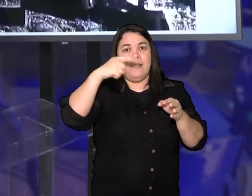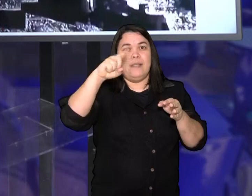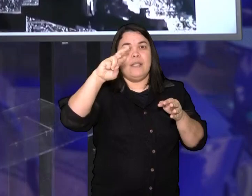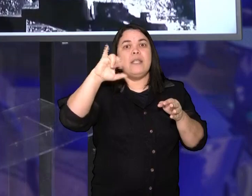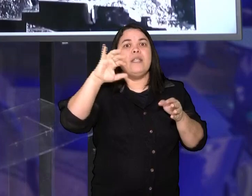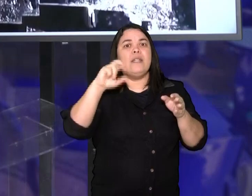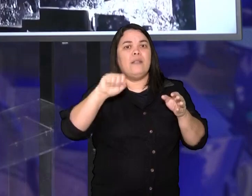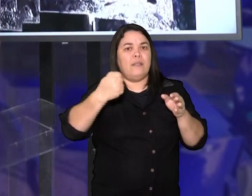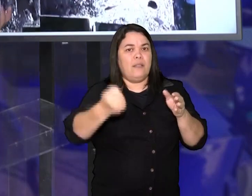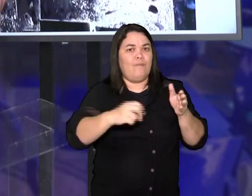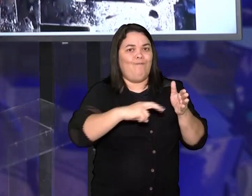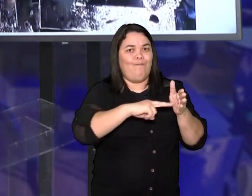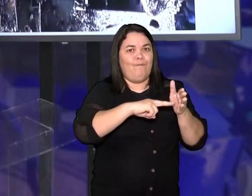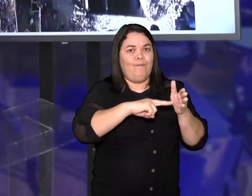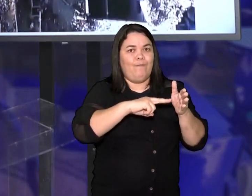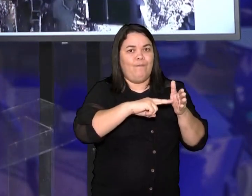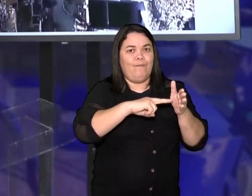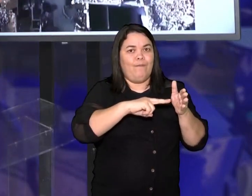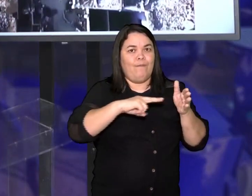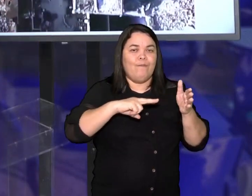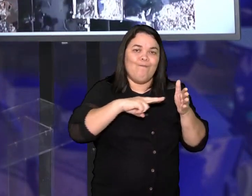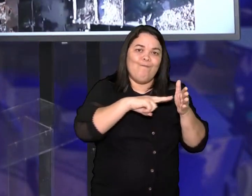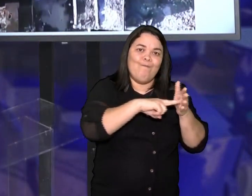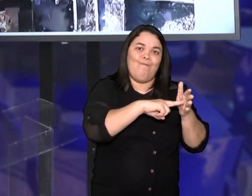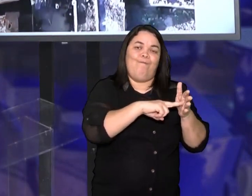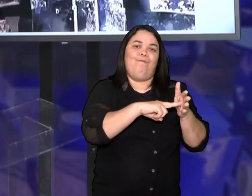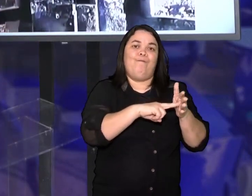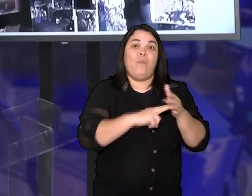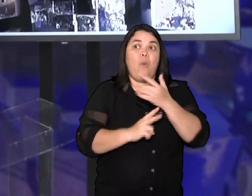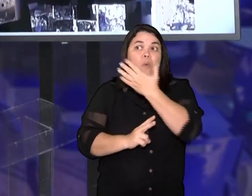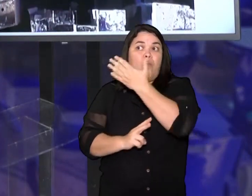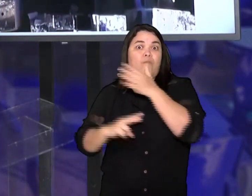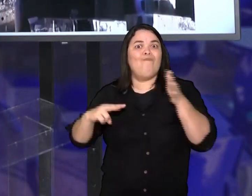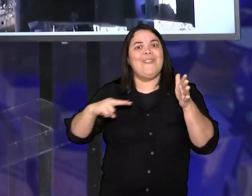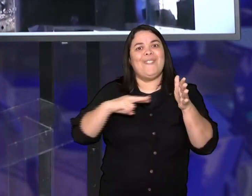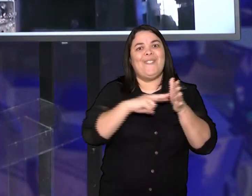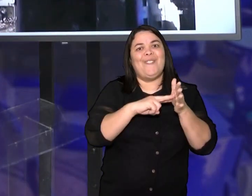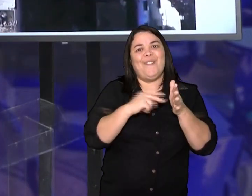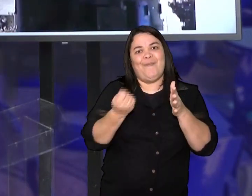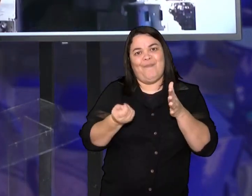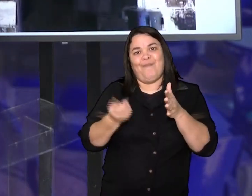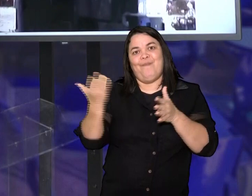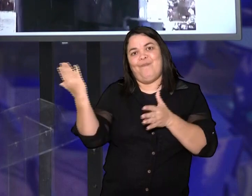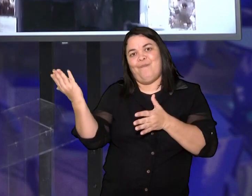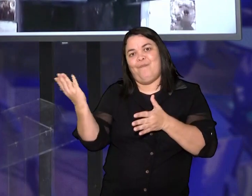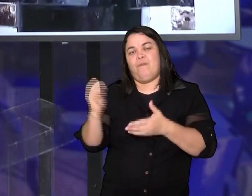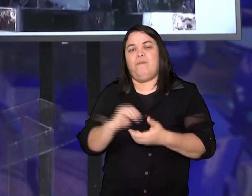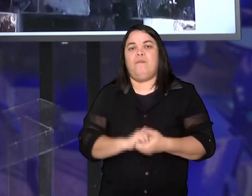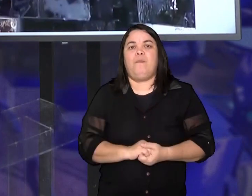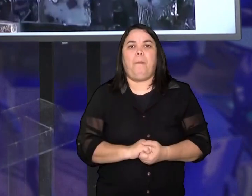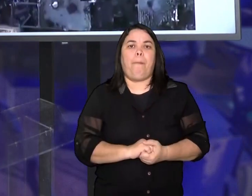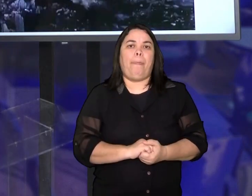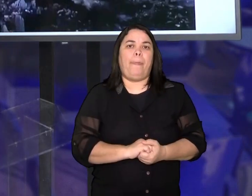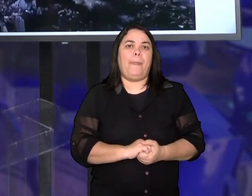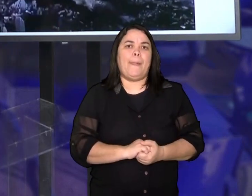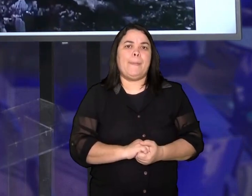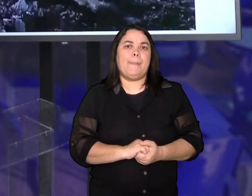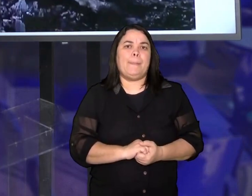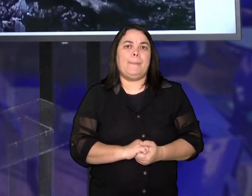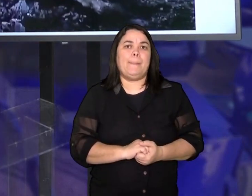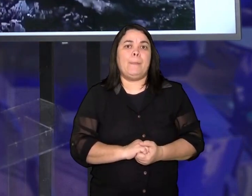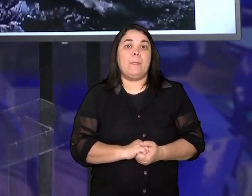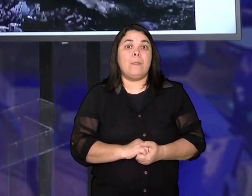essa migração. Isso aqui é uma cidade, né, que vocês estão vendo aí na tela agora, é a terceira